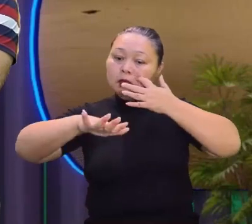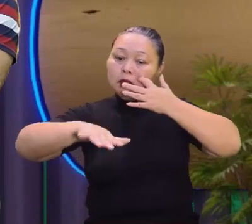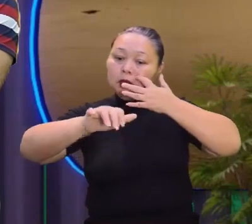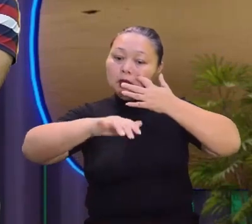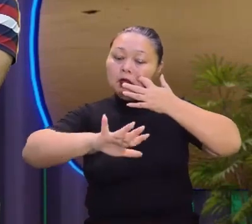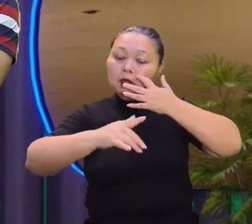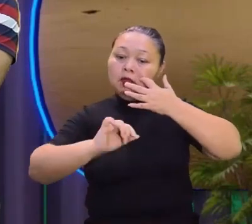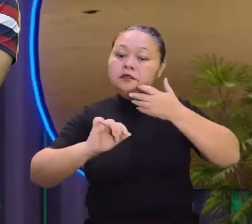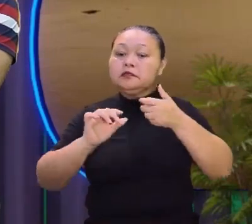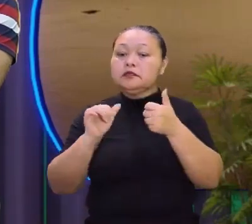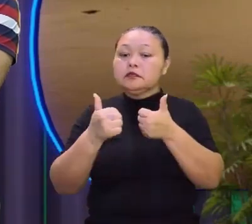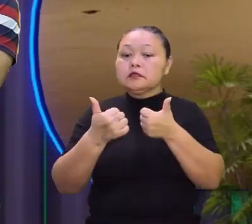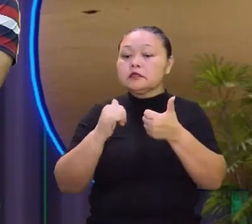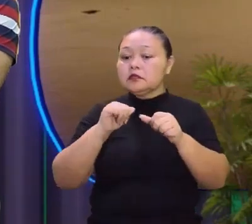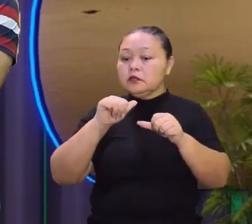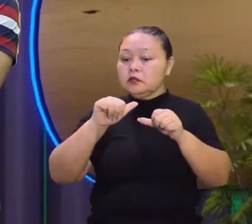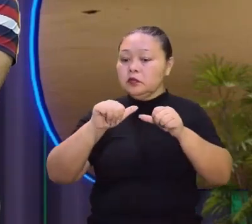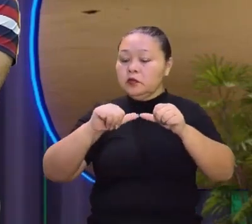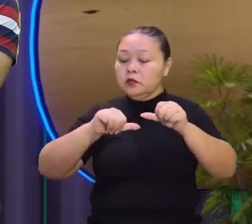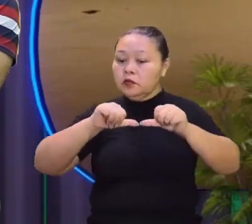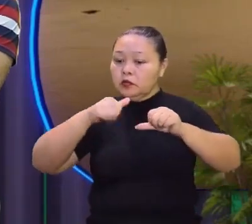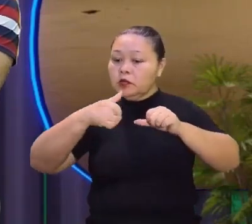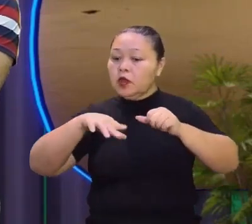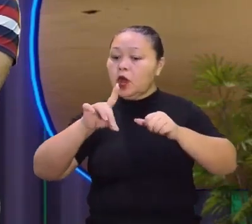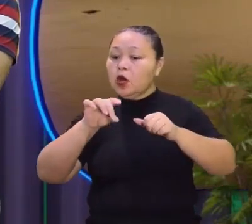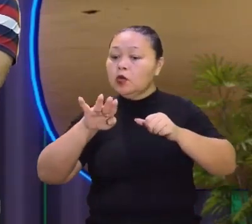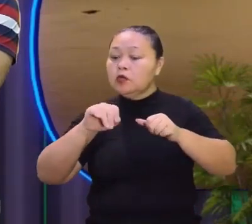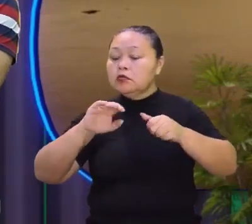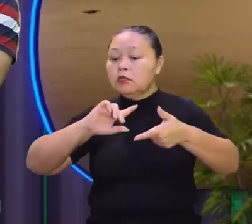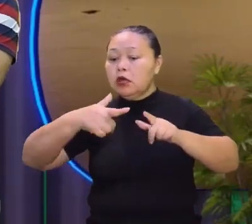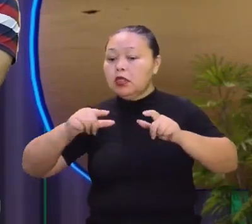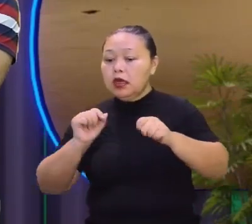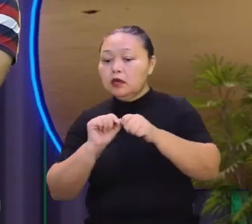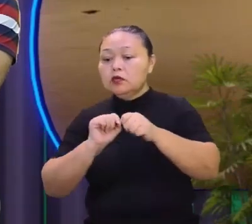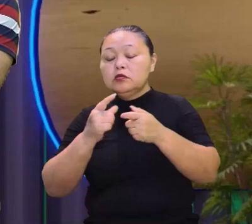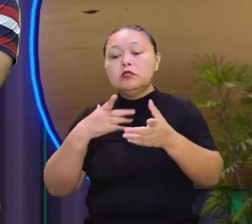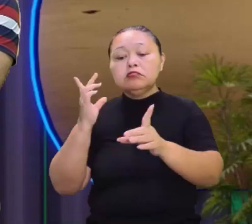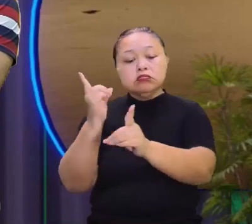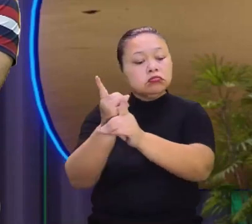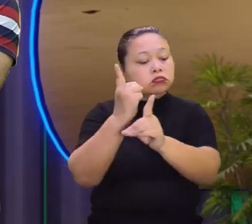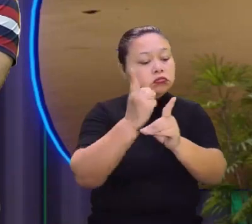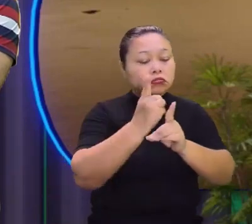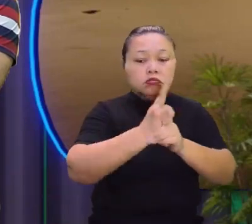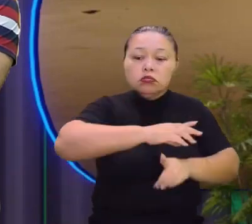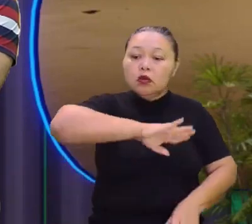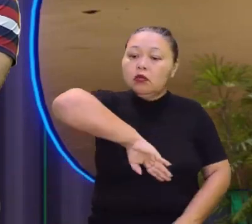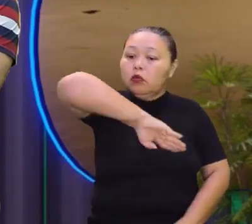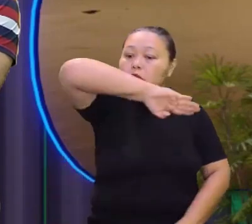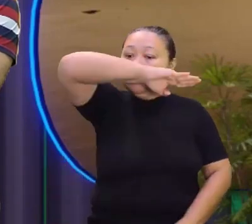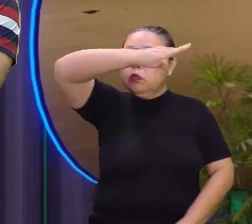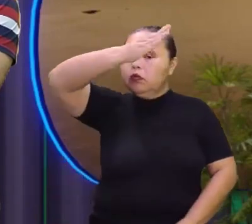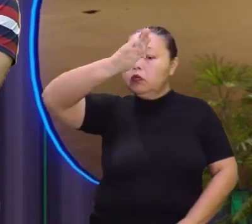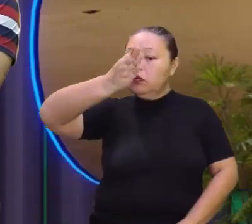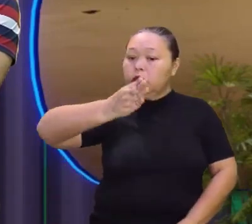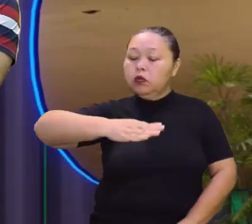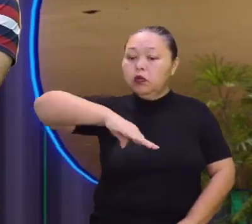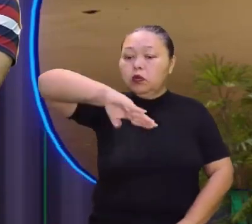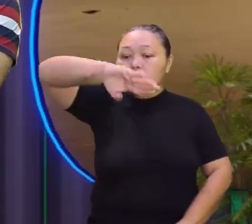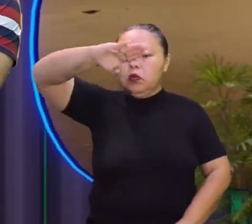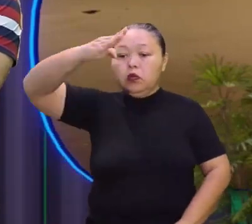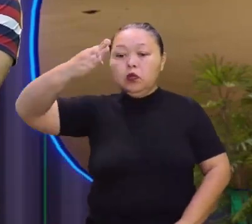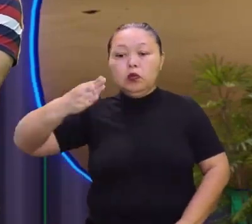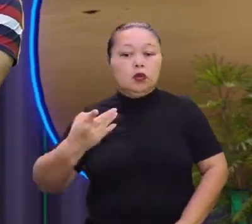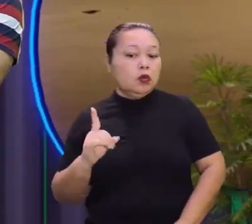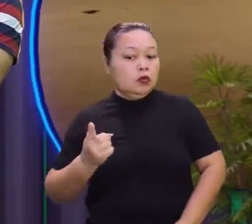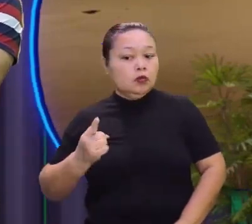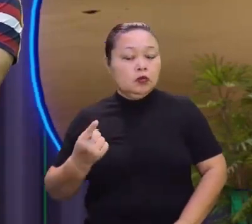temos no Brasil. Se a gente tivesse dobramentos no Brasil moderno, a gente ia encontrar muitas montanhas no Brasil. Por isso que no nosso relevo não tem cadeia